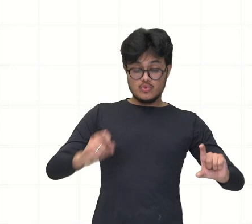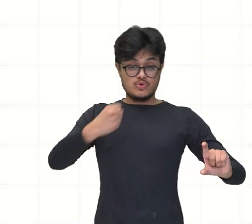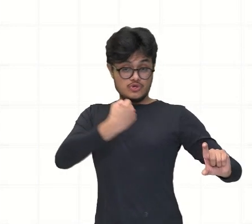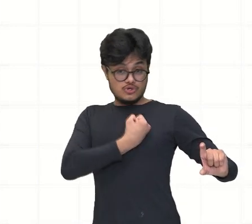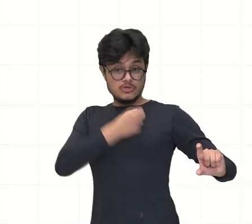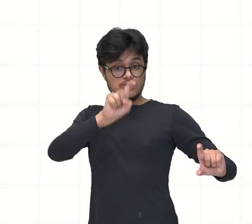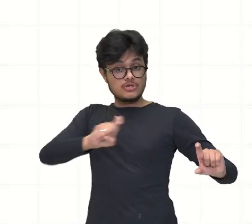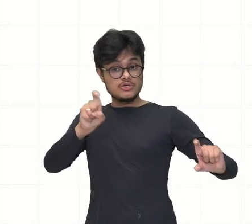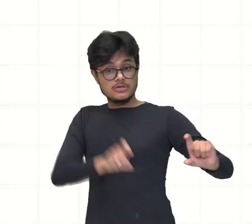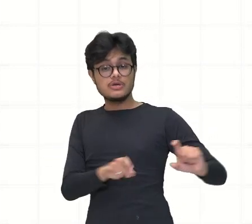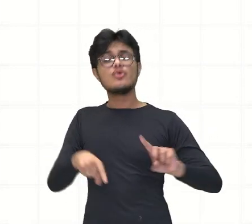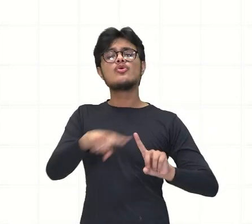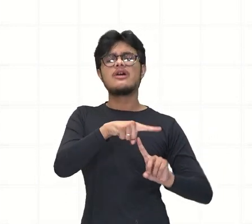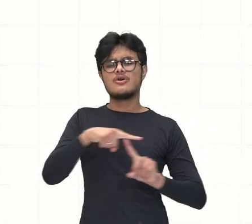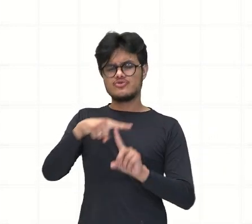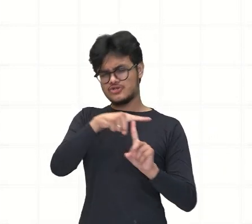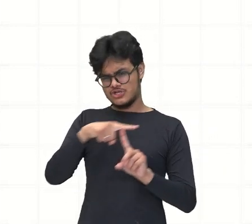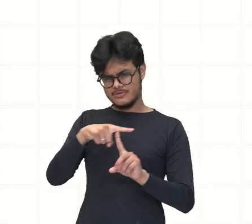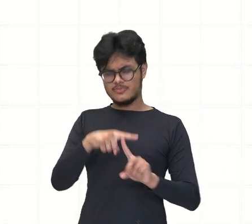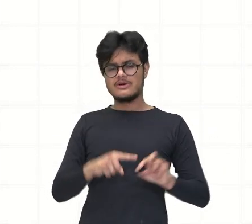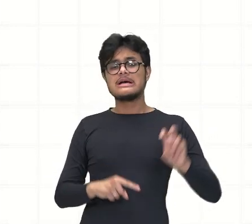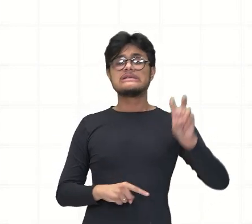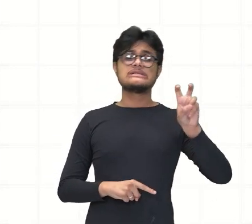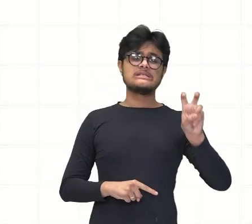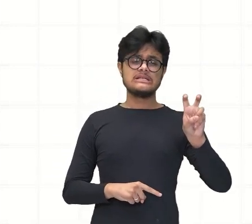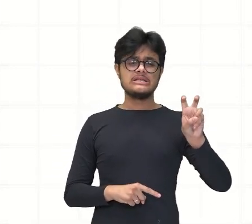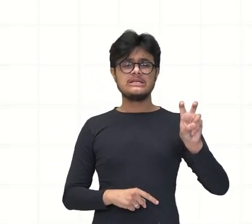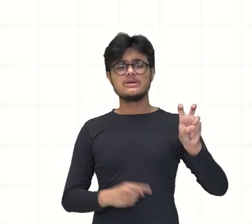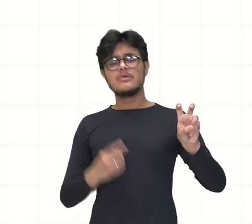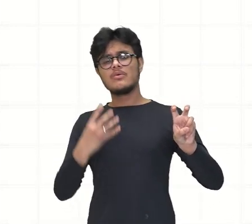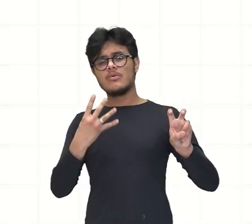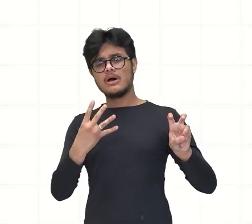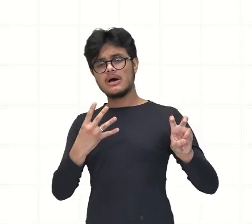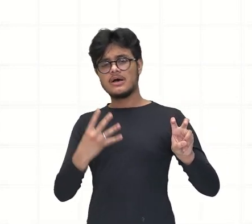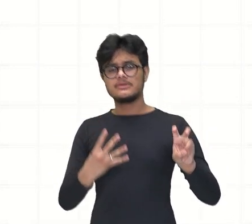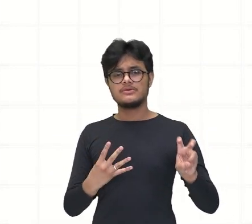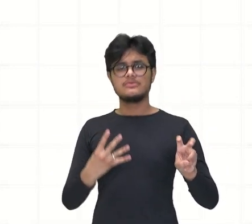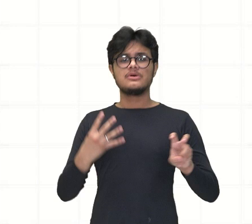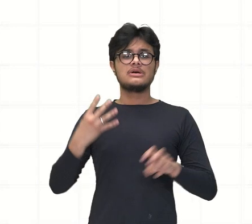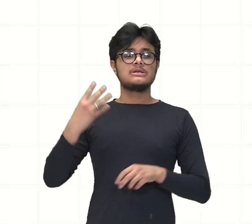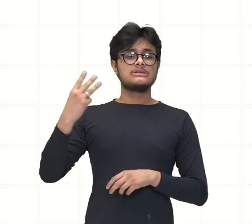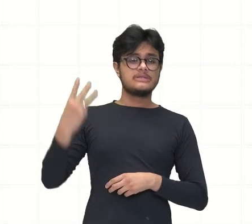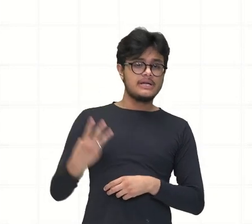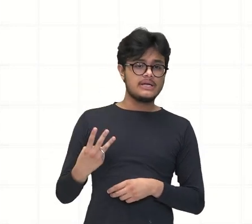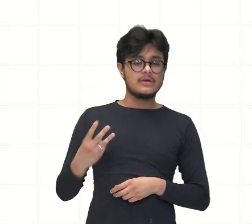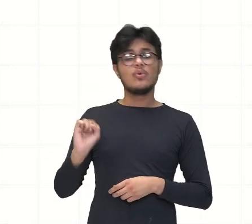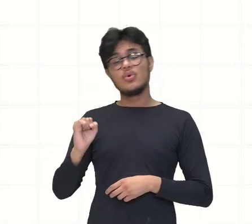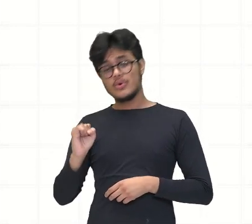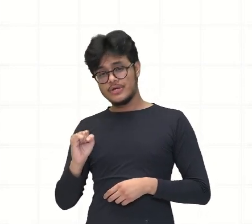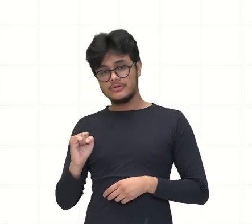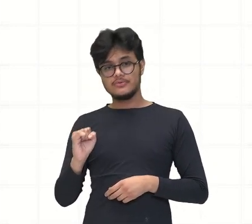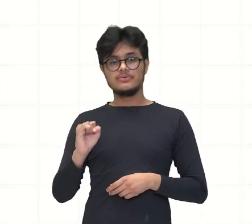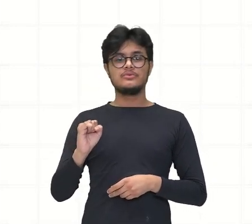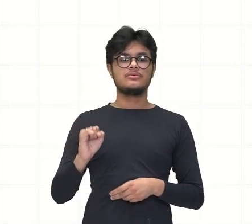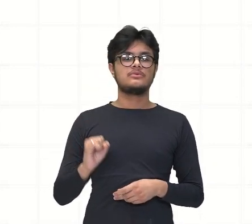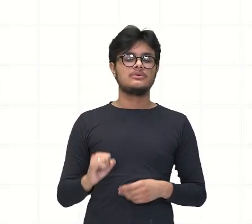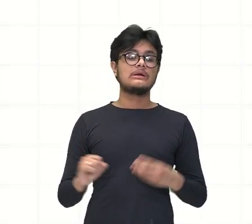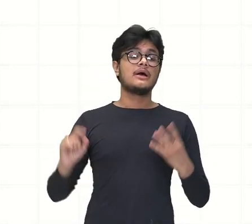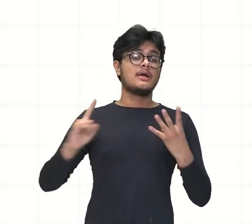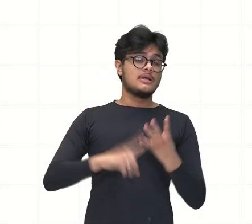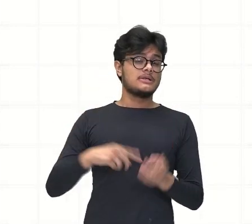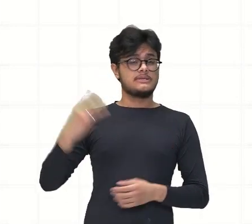vendeu 5 unidades, o din-din de chocolate vendeu 4 unidades, o de cupuaçu, 8 unidades, e o